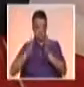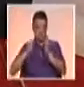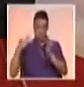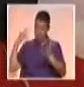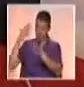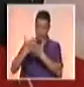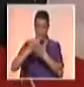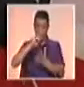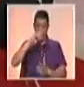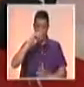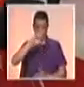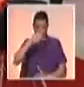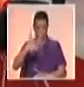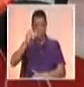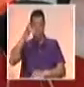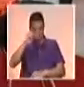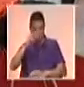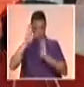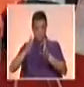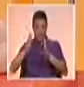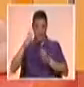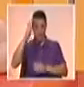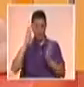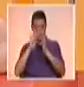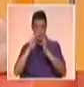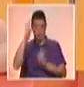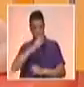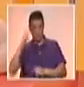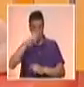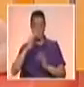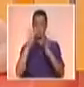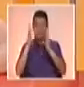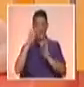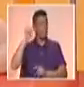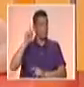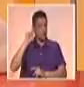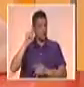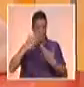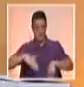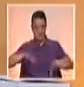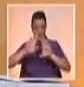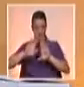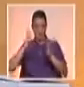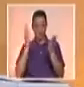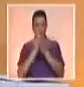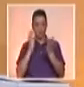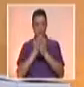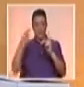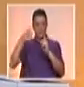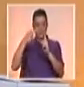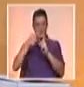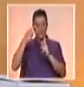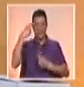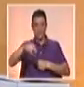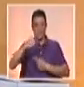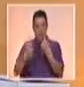Portanto, a internet, para além da televisão, é uma ferramenta essencial. A Maria José estava a falar há pouco que as escolas de referência ainda têm